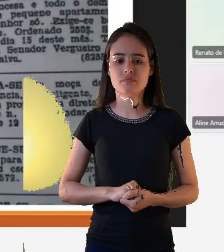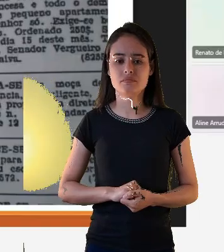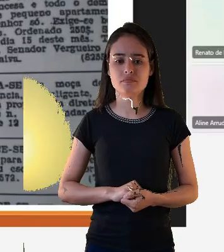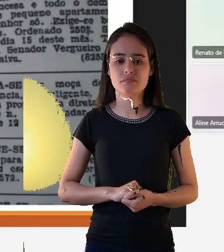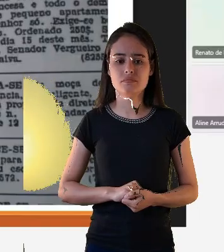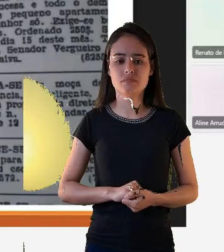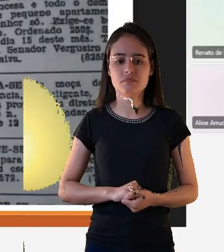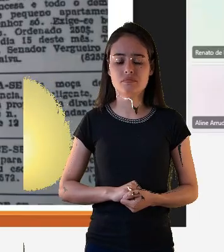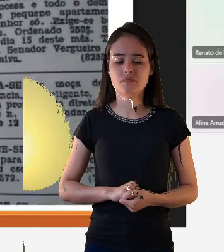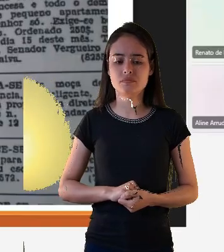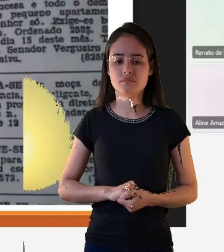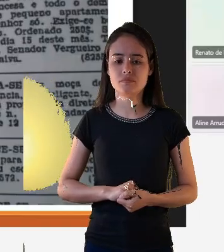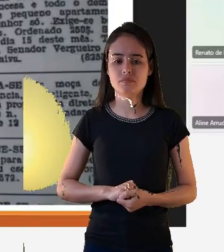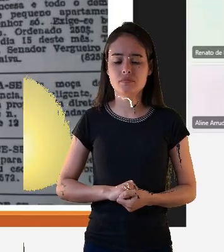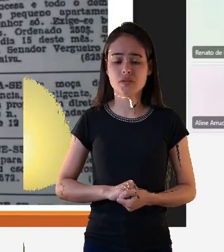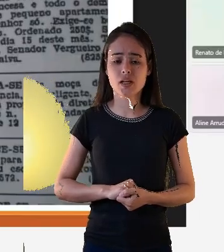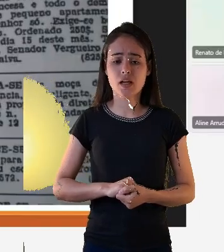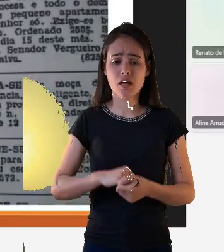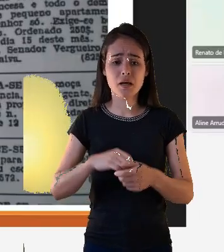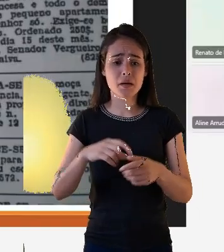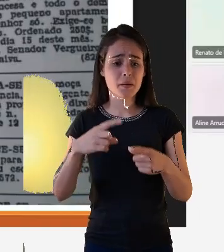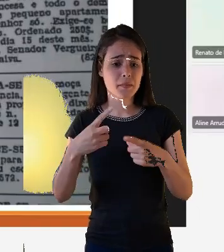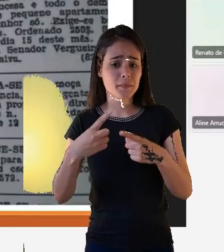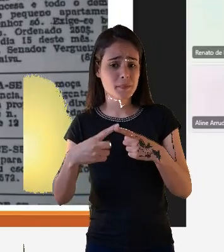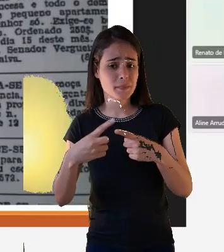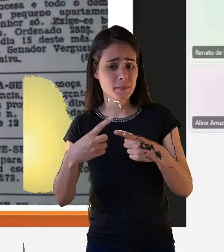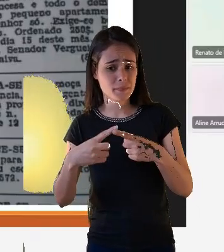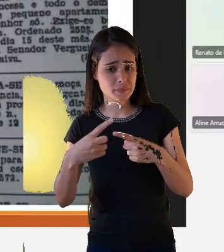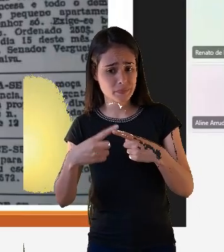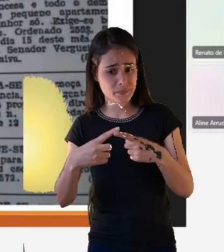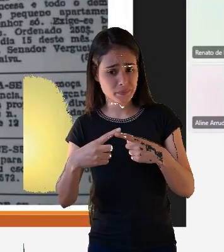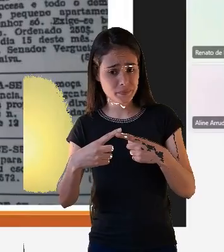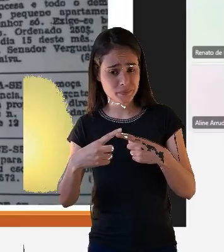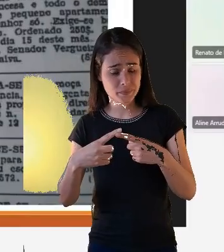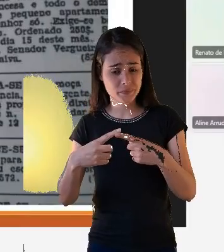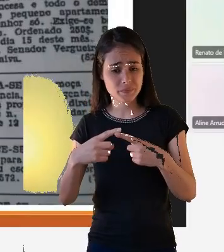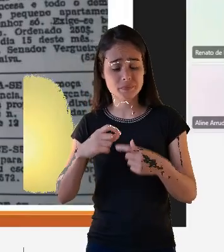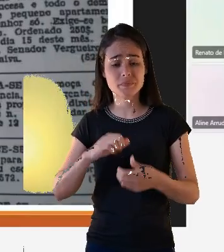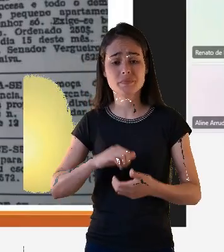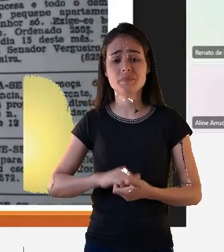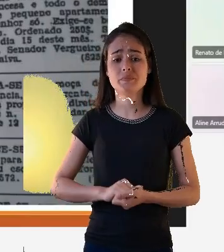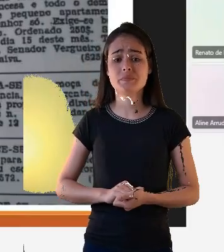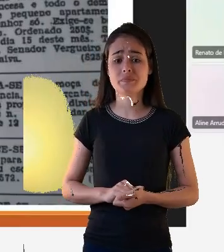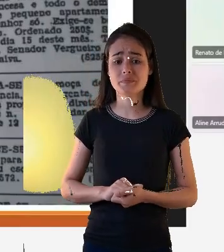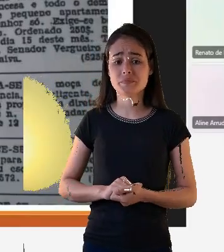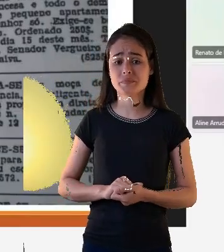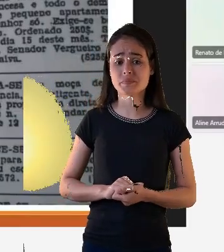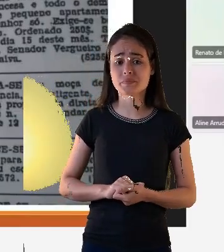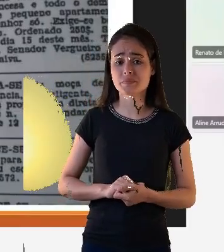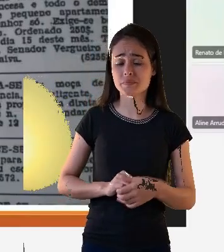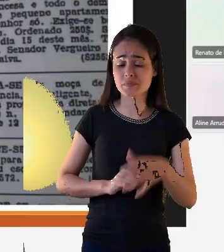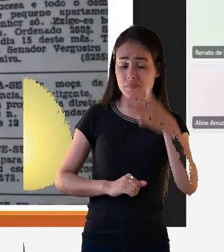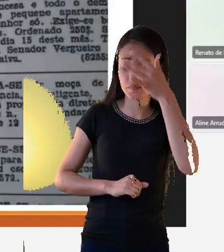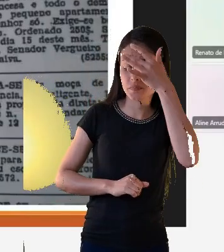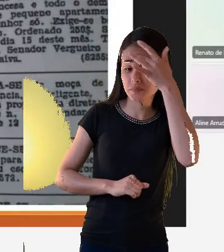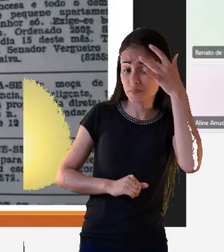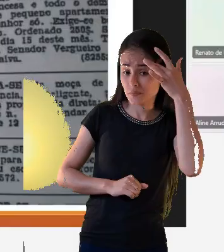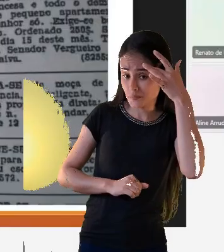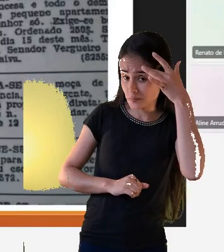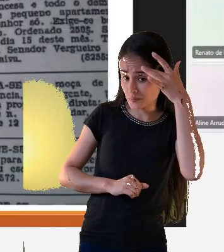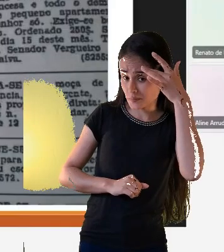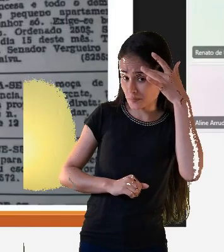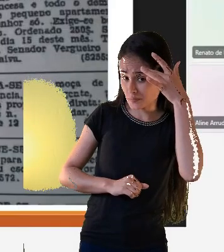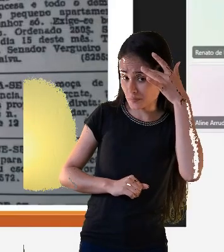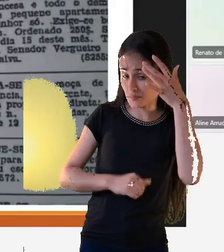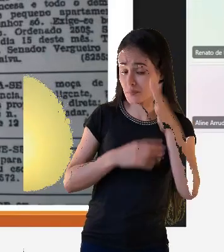negra desse país ocupe os lugares que são seus por direito, né? Então, aqui eu estava mostrando